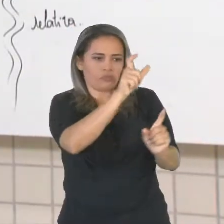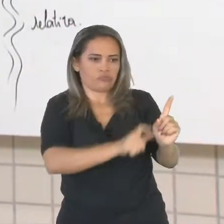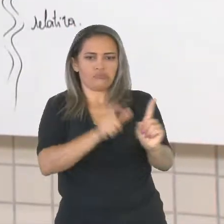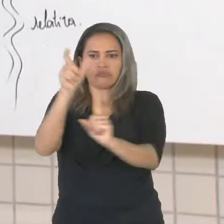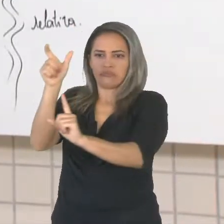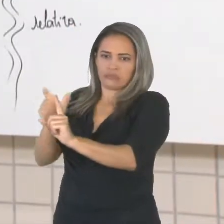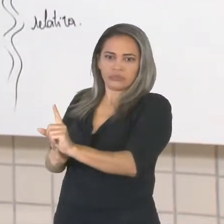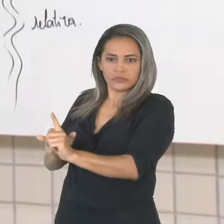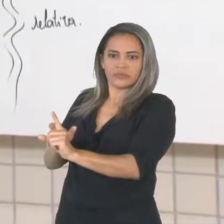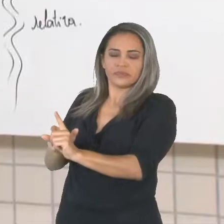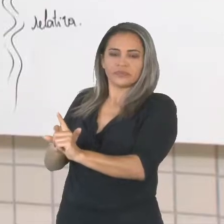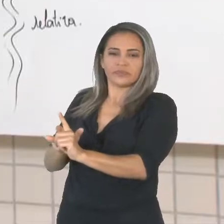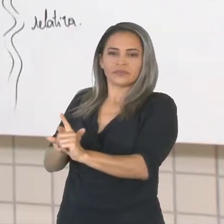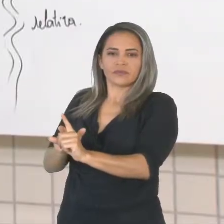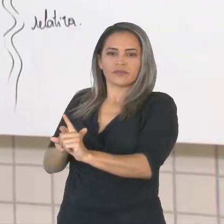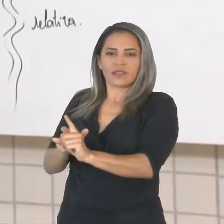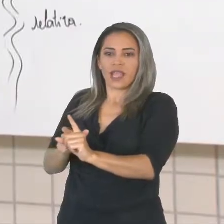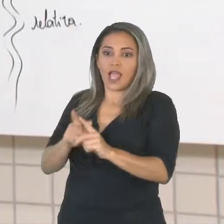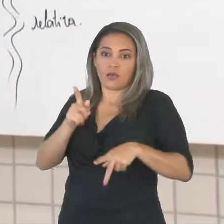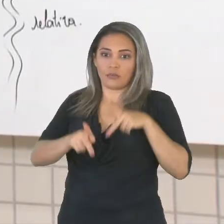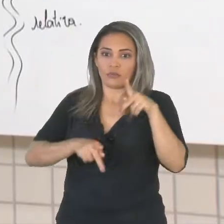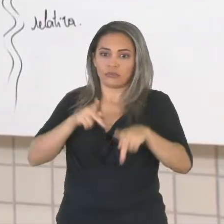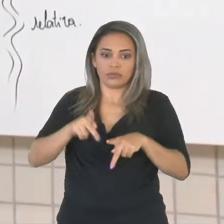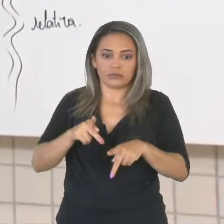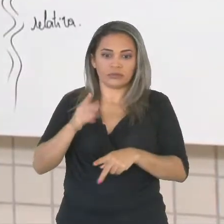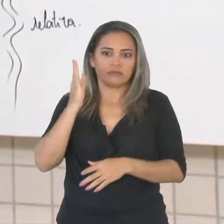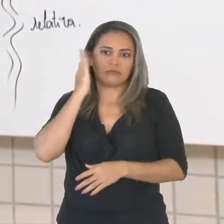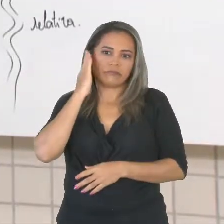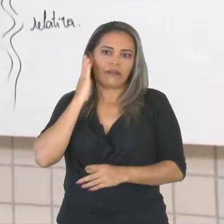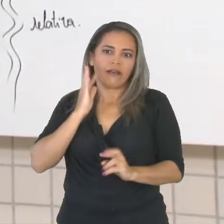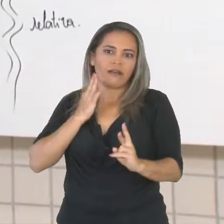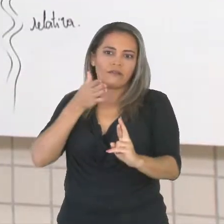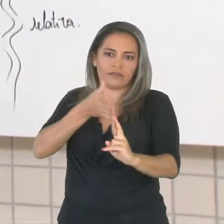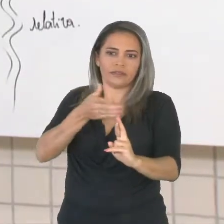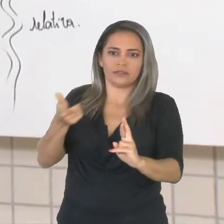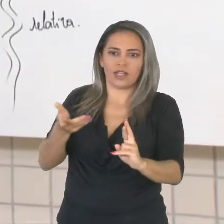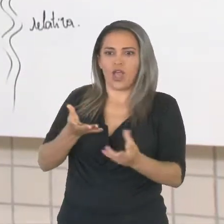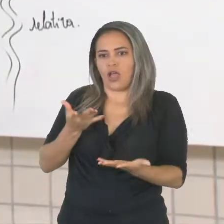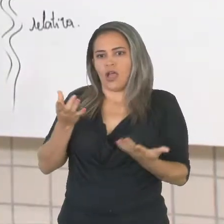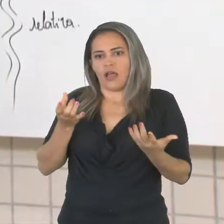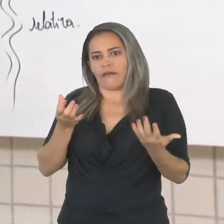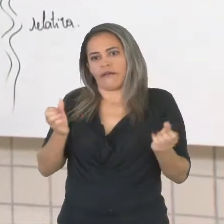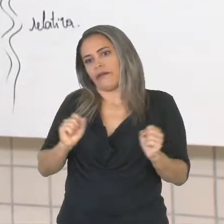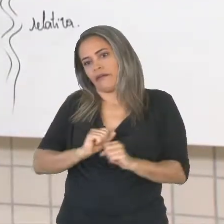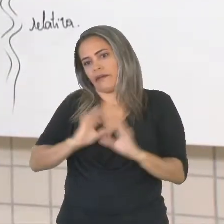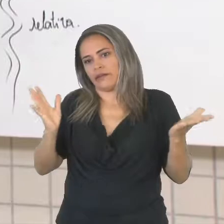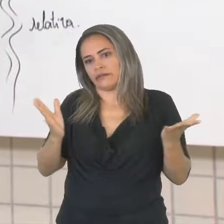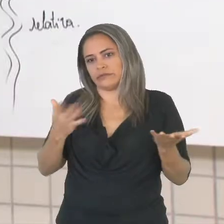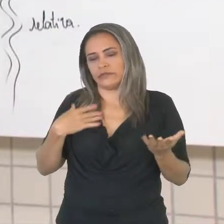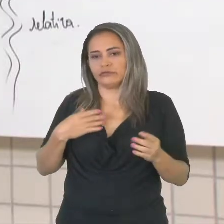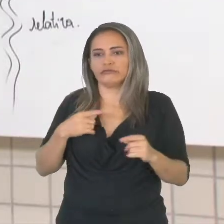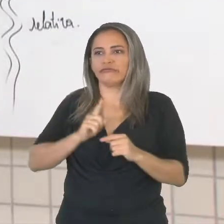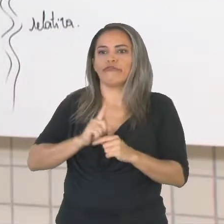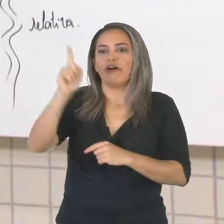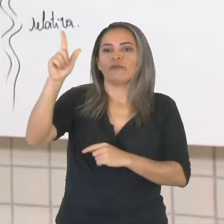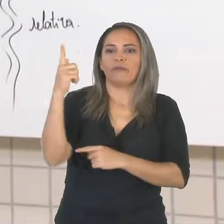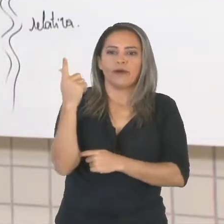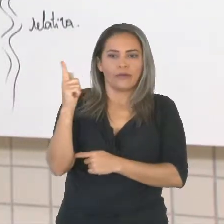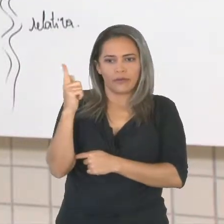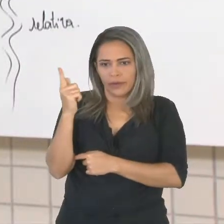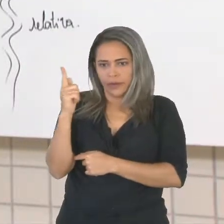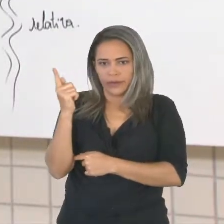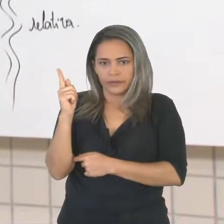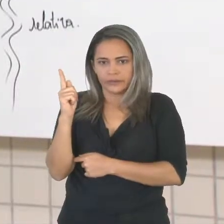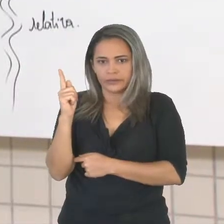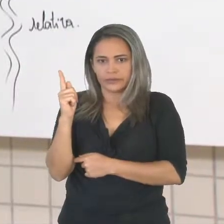B, a população é que vai definir isso. Óbvio que eu não vou pesquisar com o eleitor do Goiás, se ele